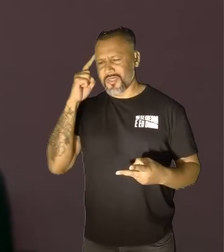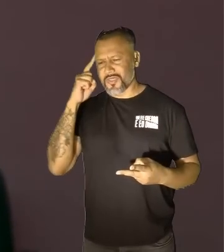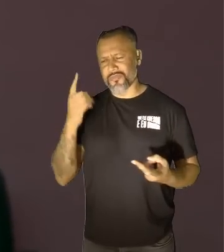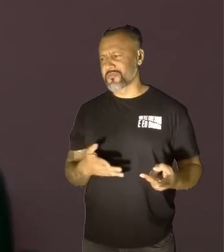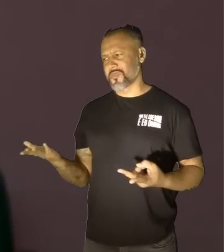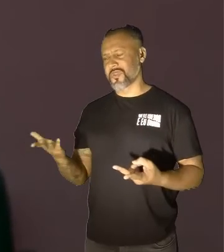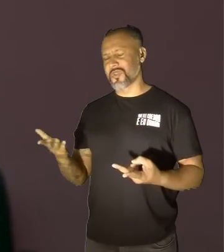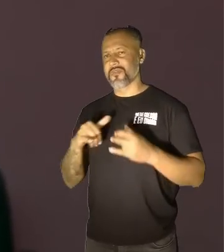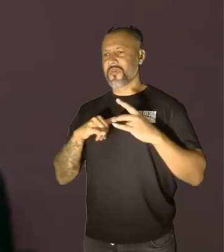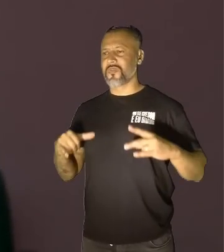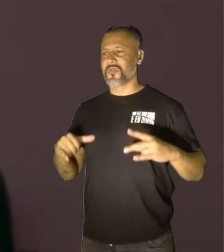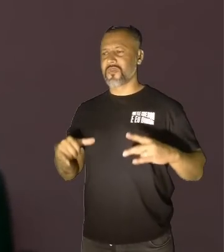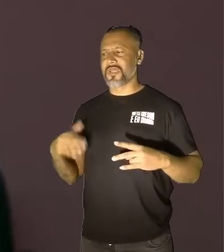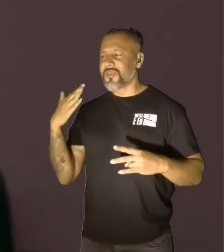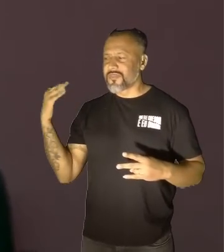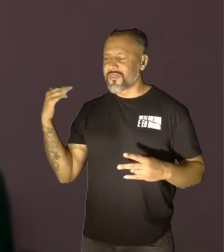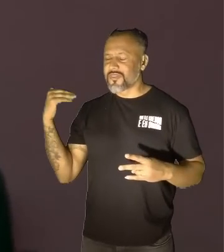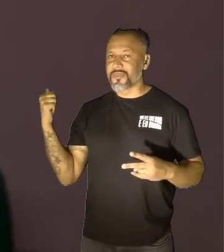acha que é Eli.